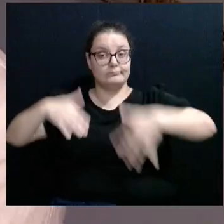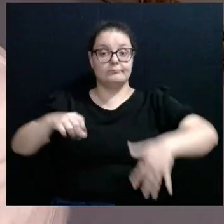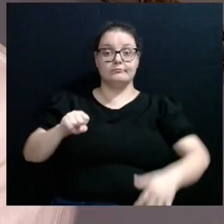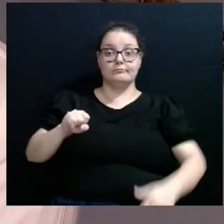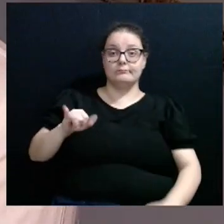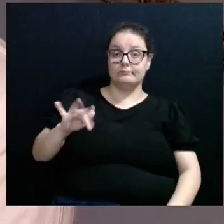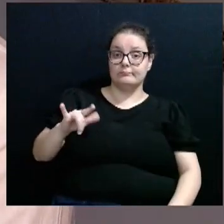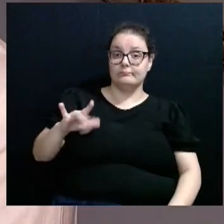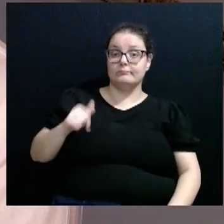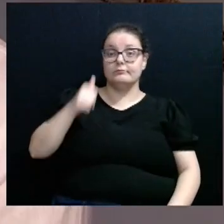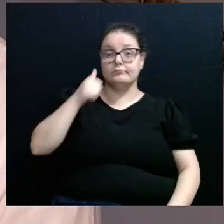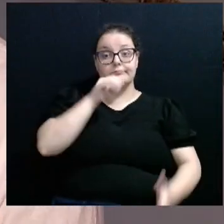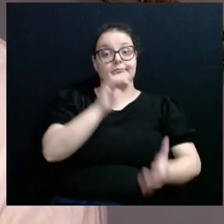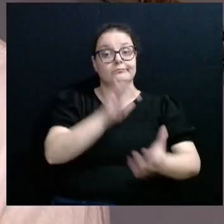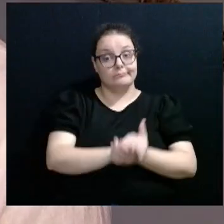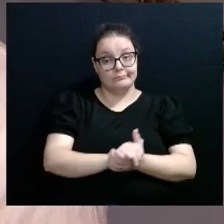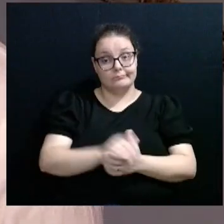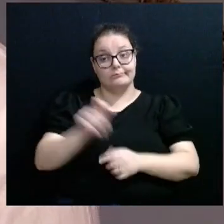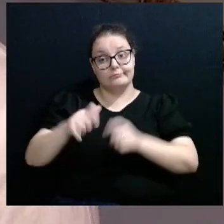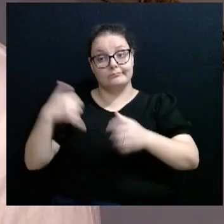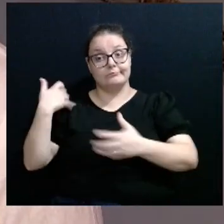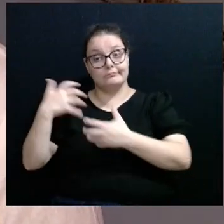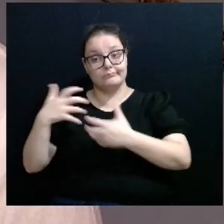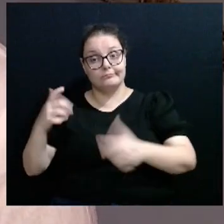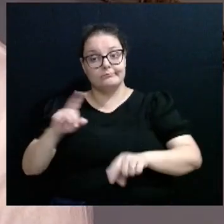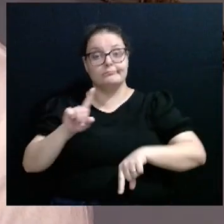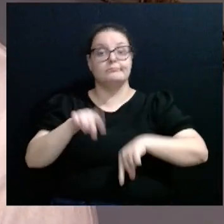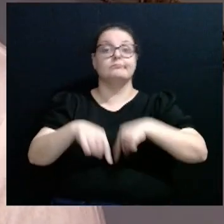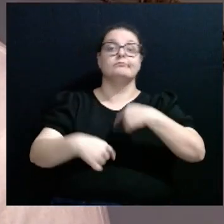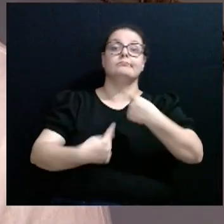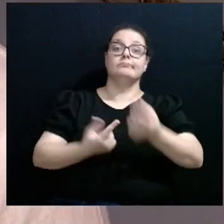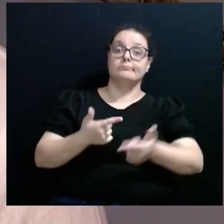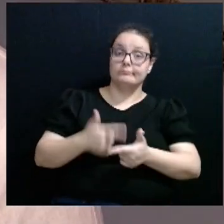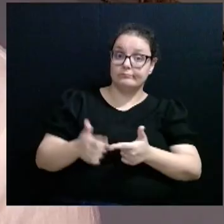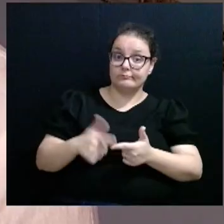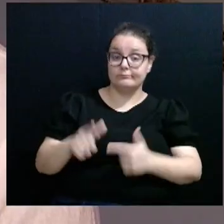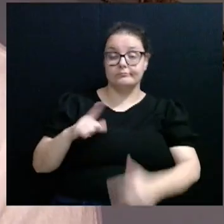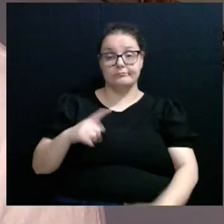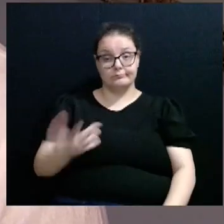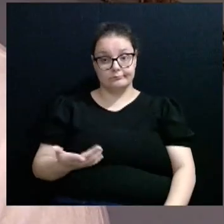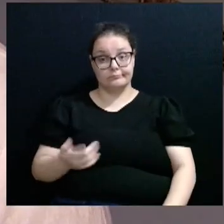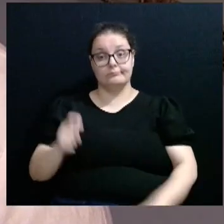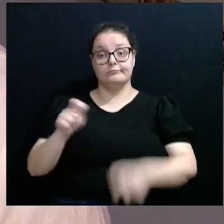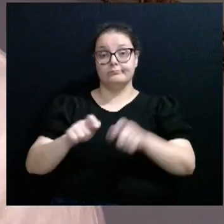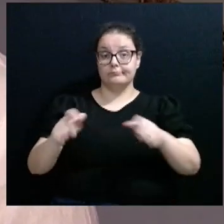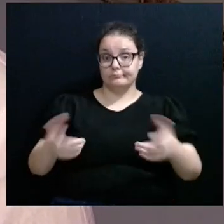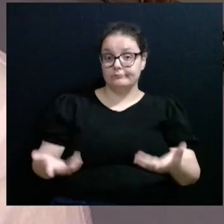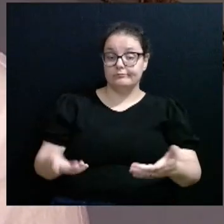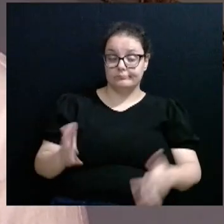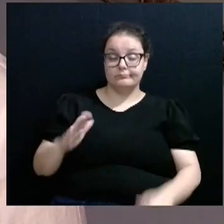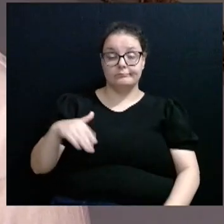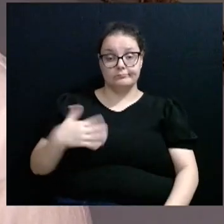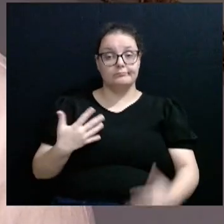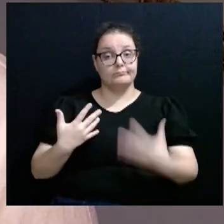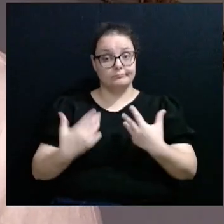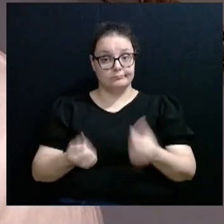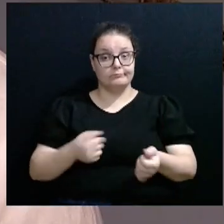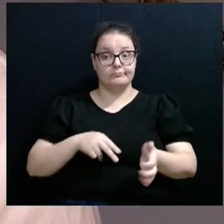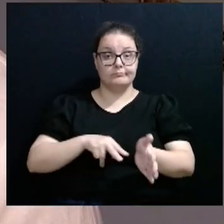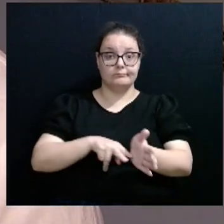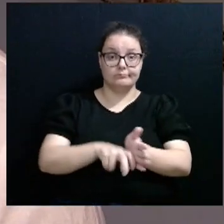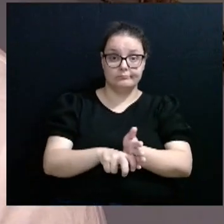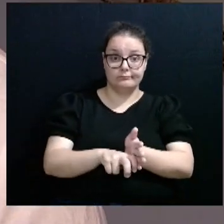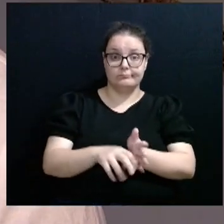casadas e pessoas idosas, né, que é um outro problema que a gente está tendo. E aí, essas pessoas, né, quando elas recebem um diagnóstico, elas